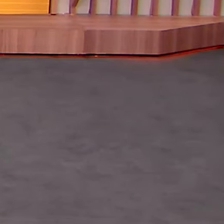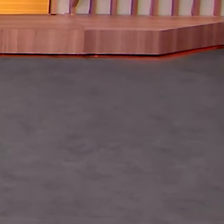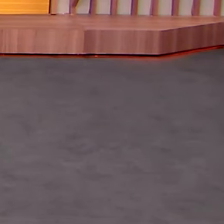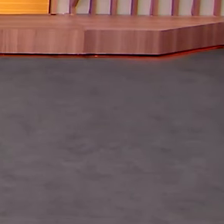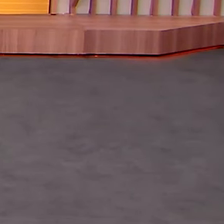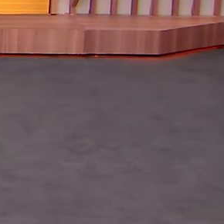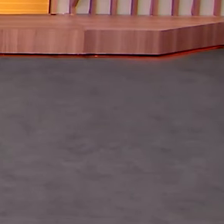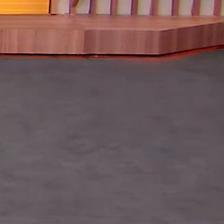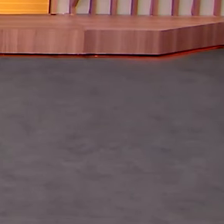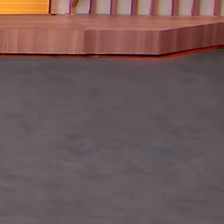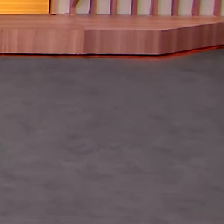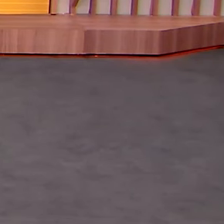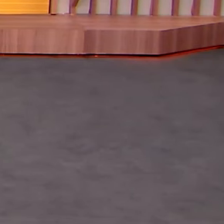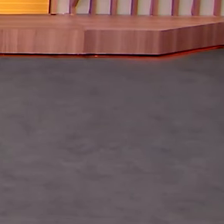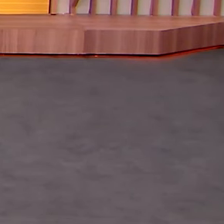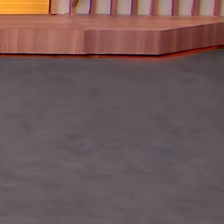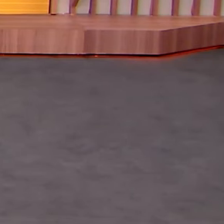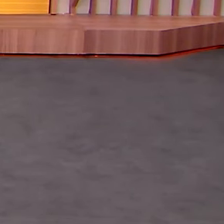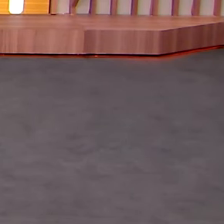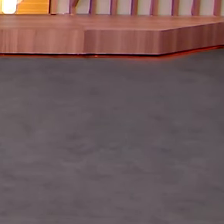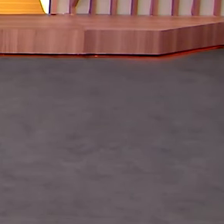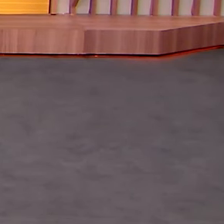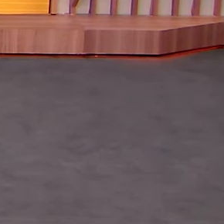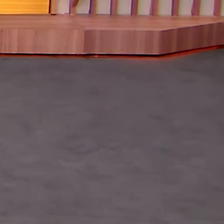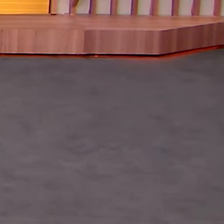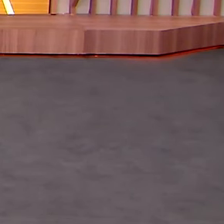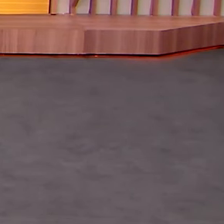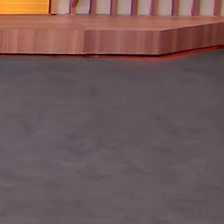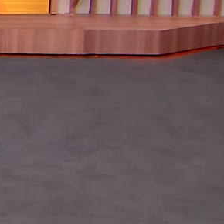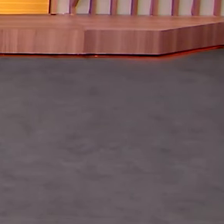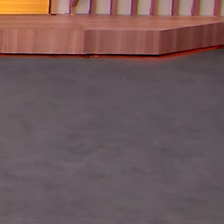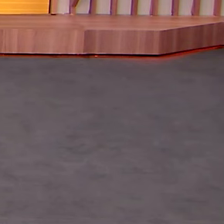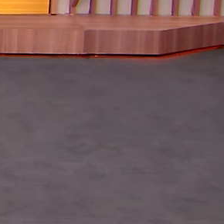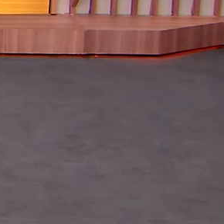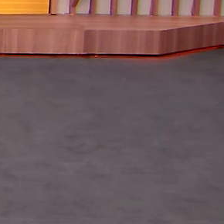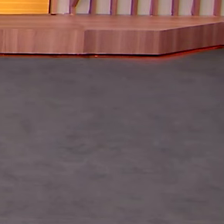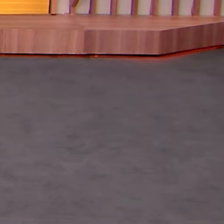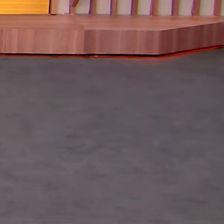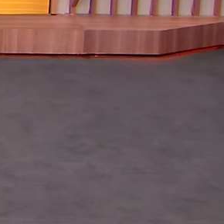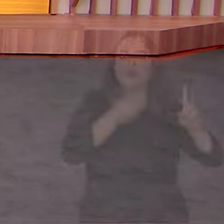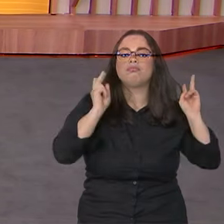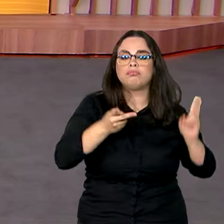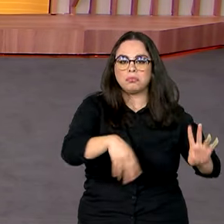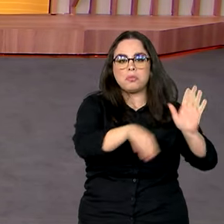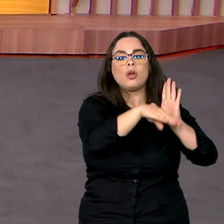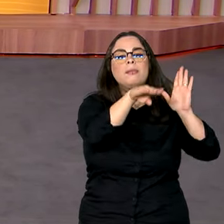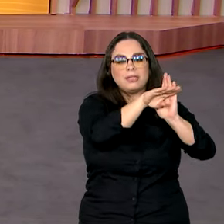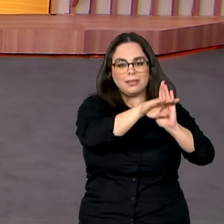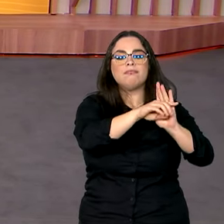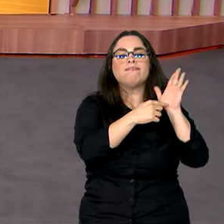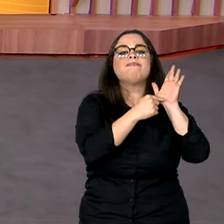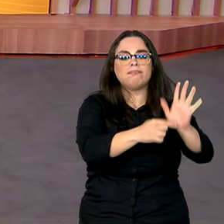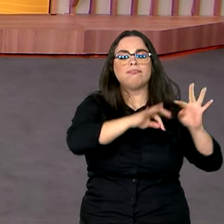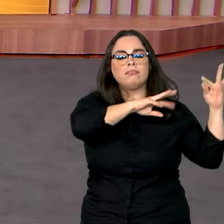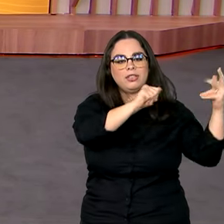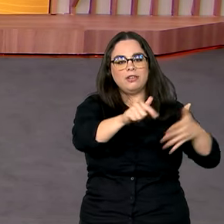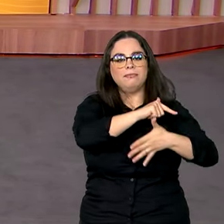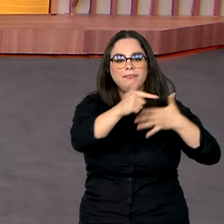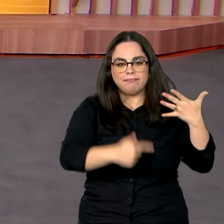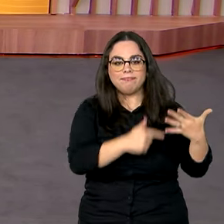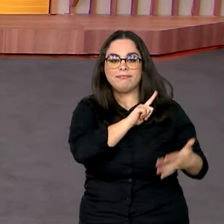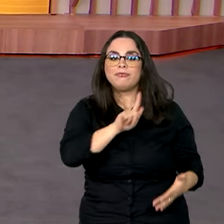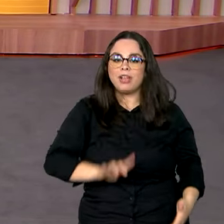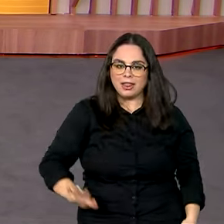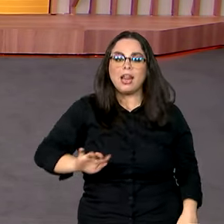É isso, ponto final no Brasil em Dia de hoje, mas você sabe, o Canal Gov segue com a programação mostrando todas as ações do